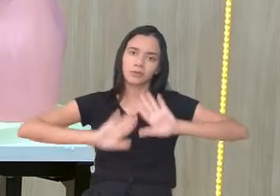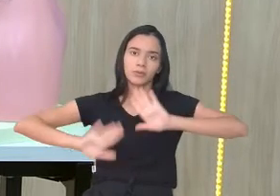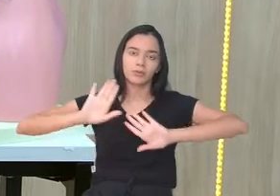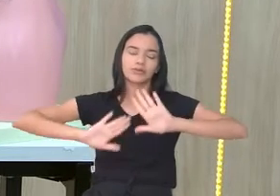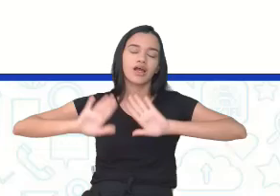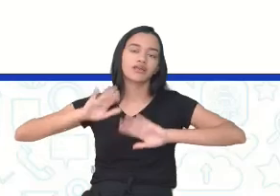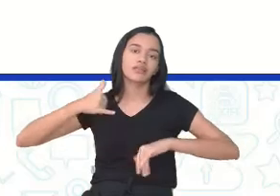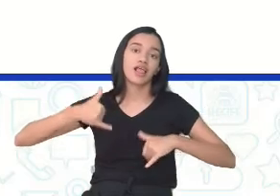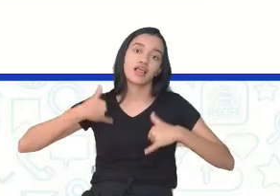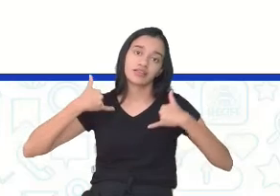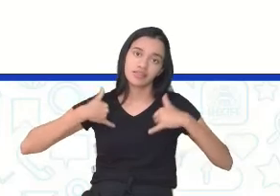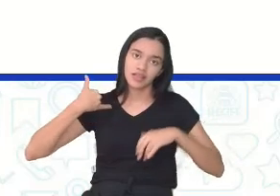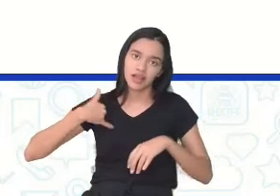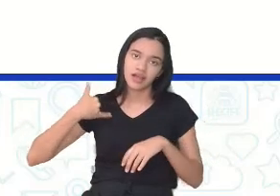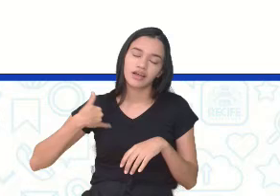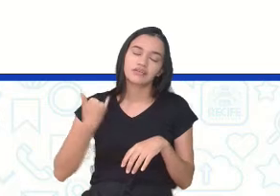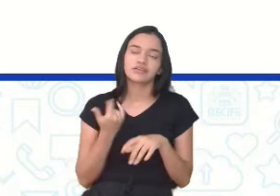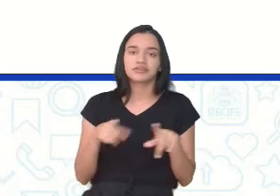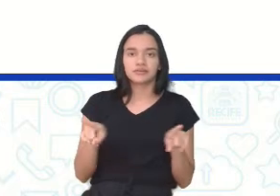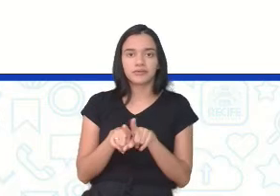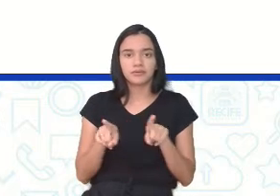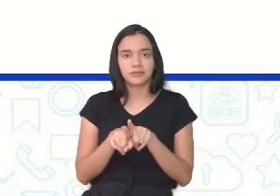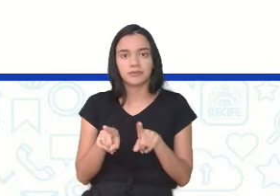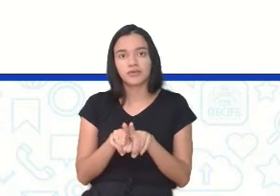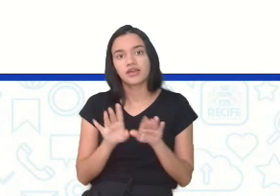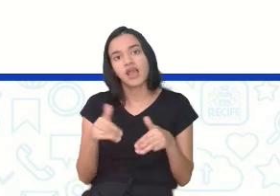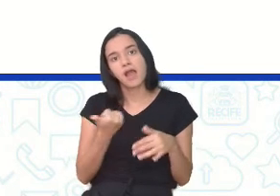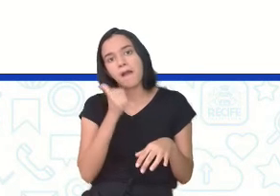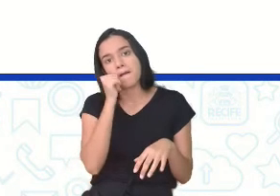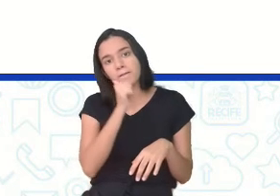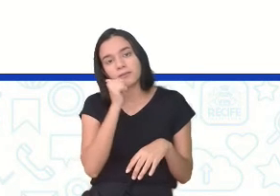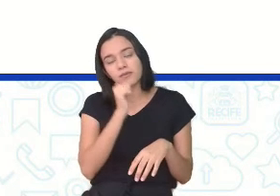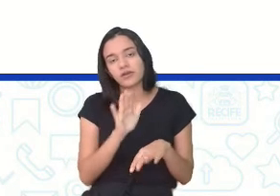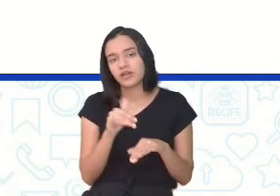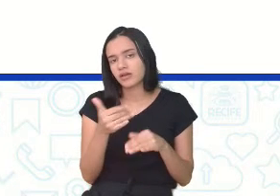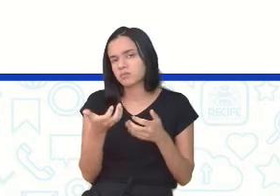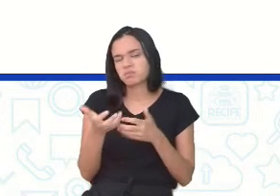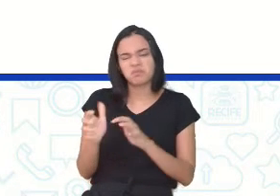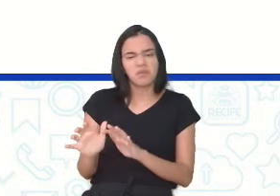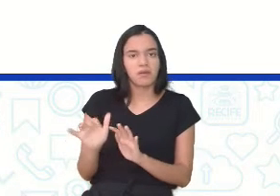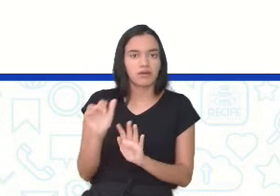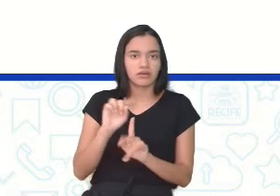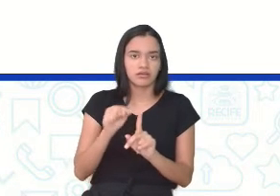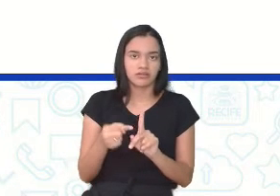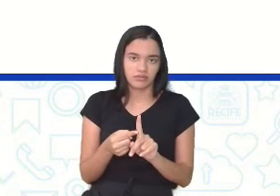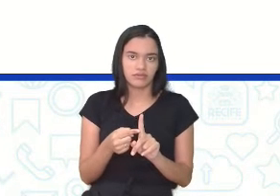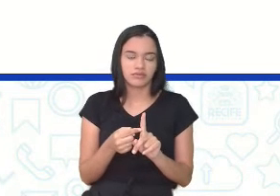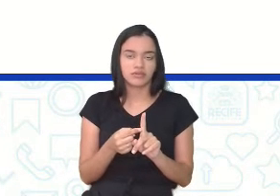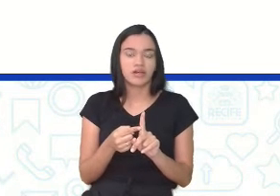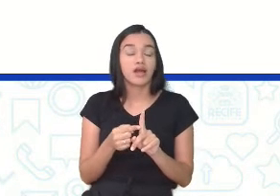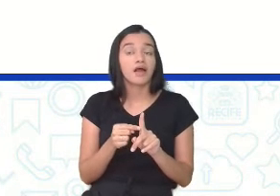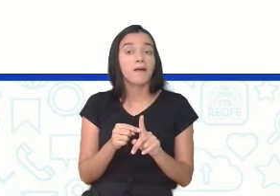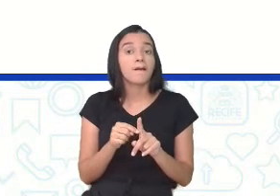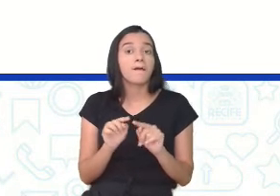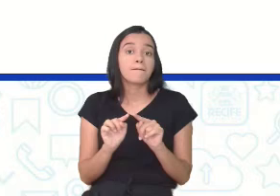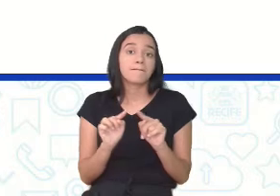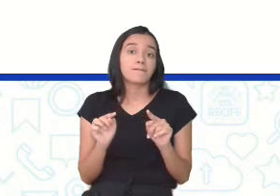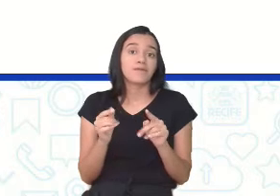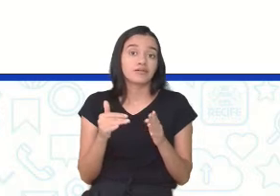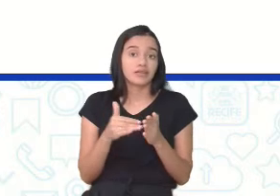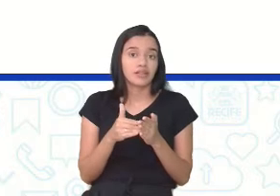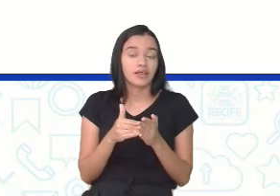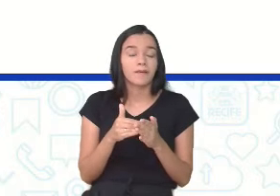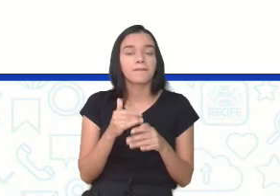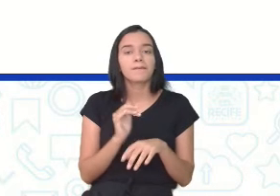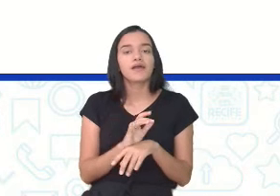da idade, não é a questão de quem não quer mais engravidar. Então, até a mulher menstruar, se ela